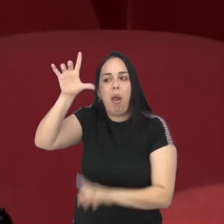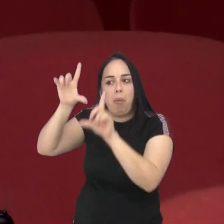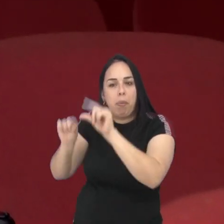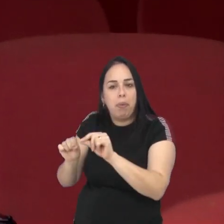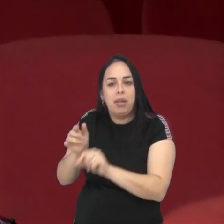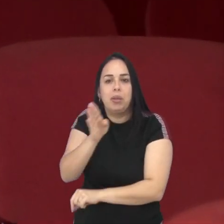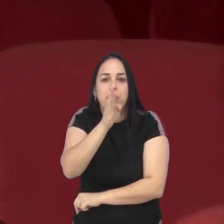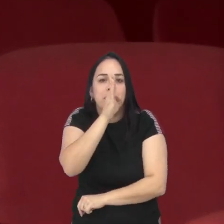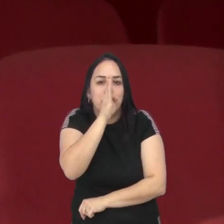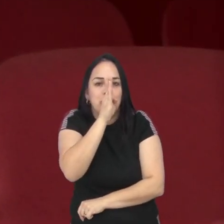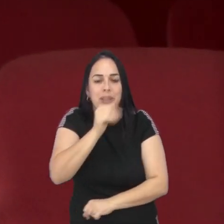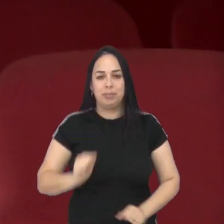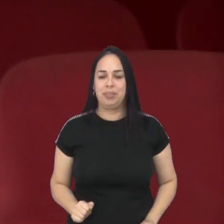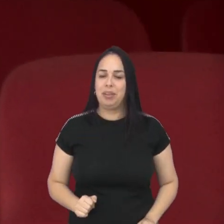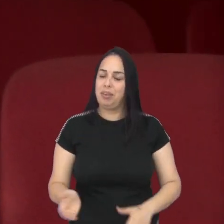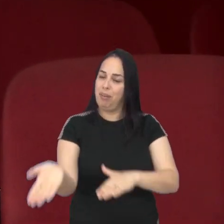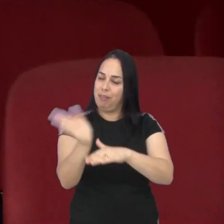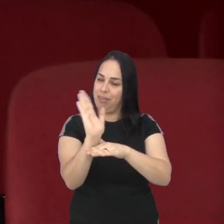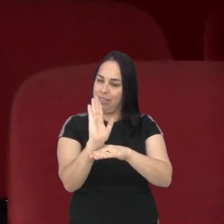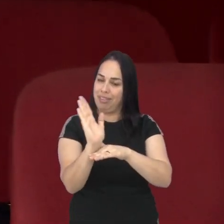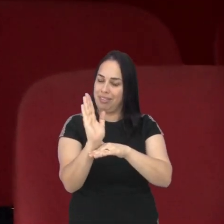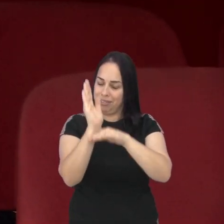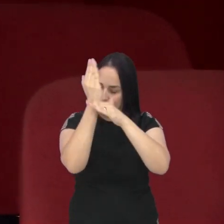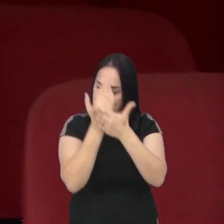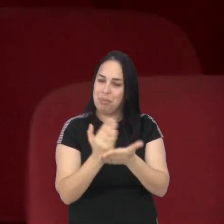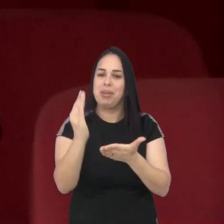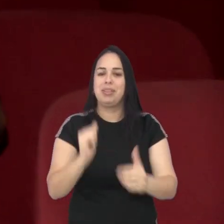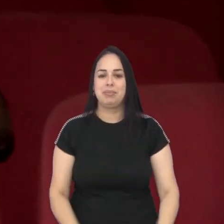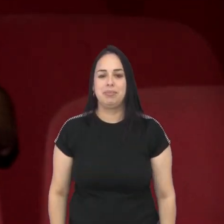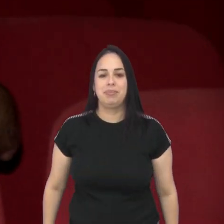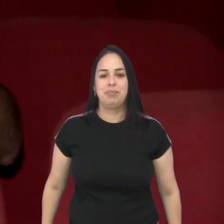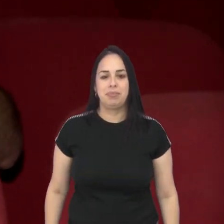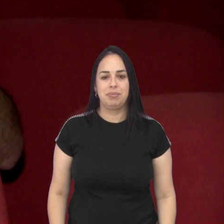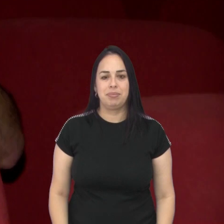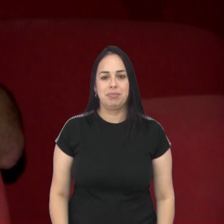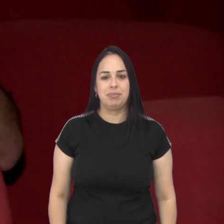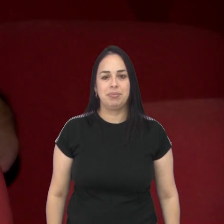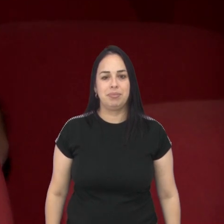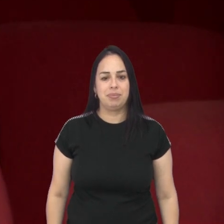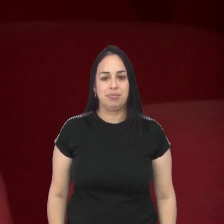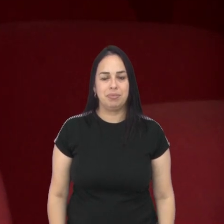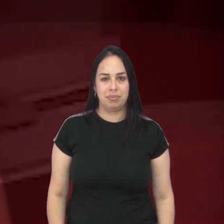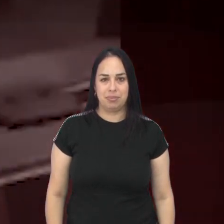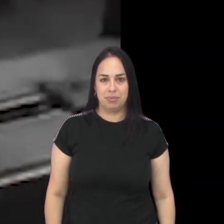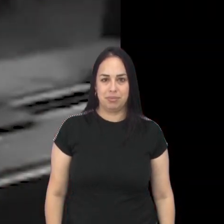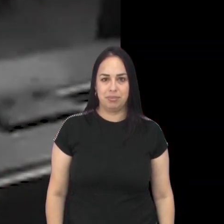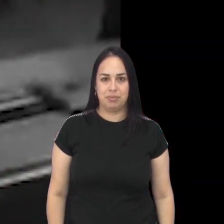celular e fazer silêncio, porque o filme ele já vai começar.